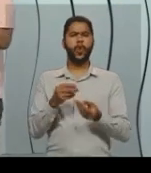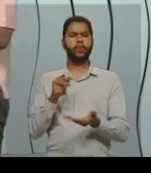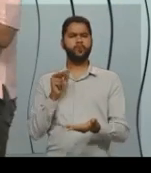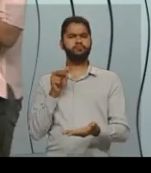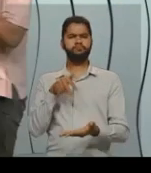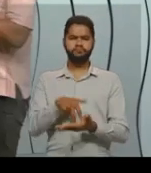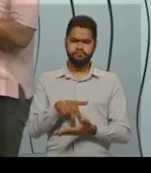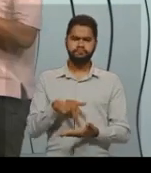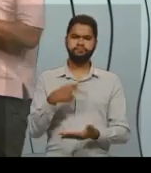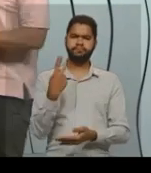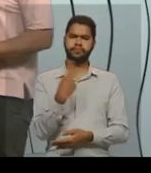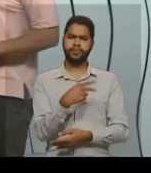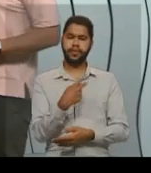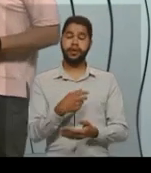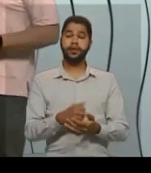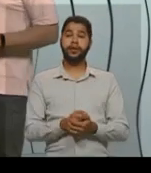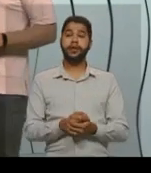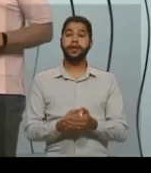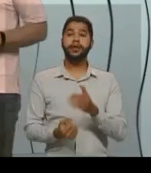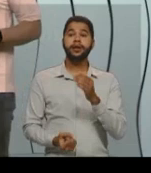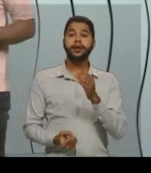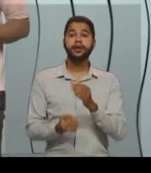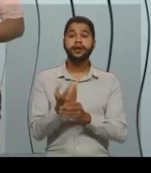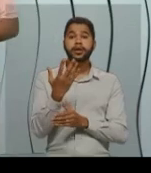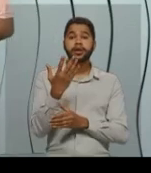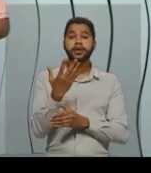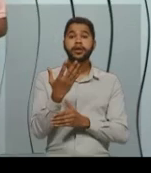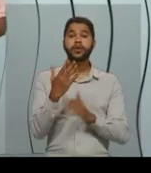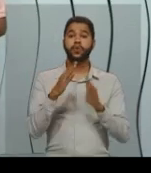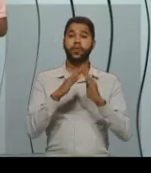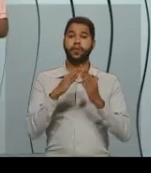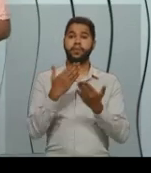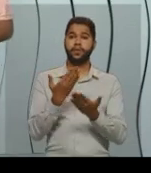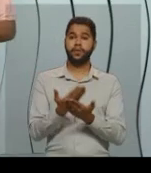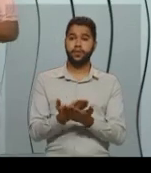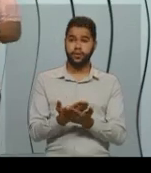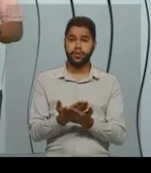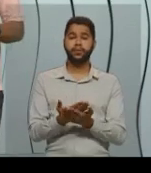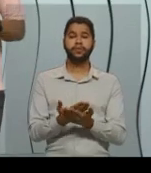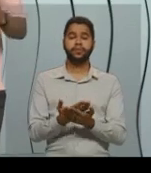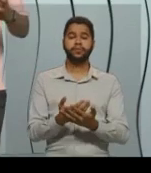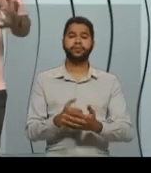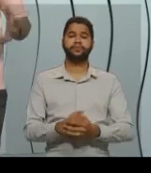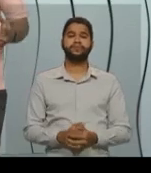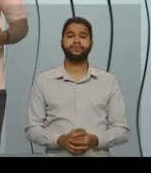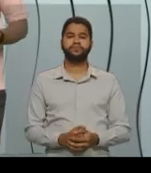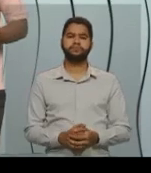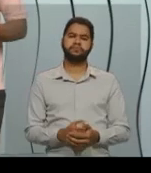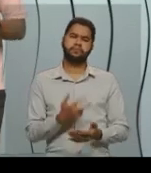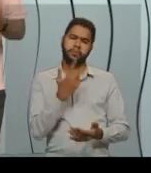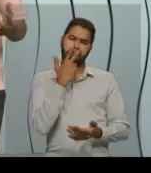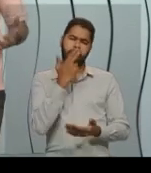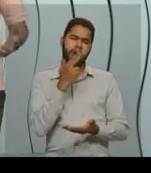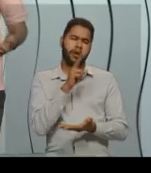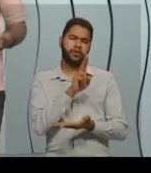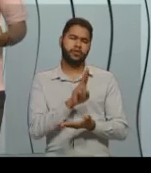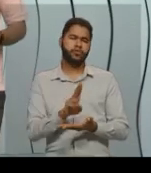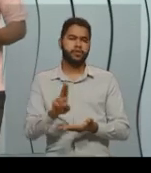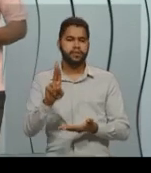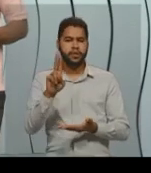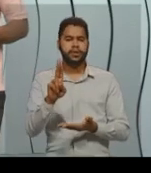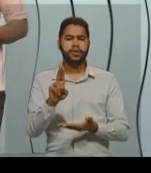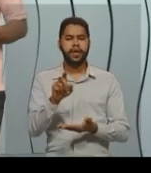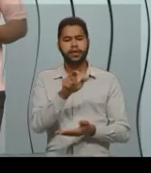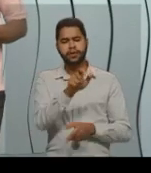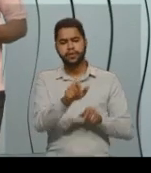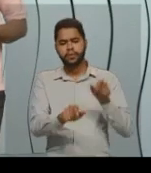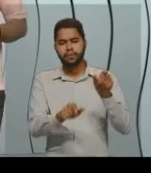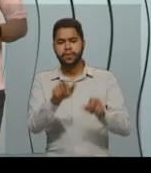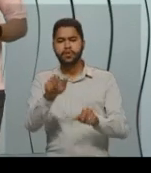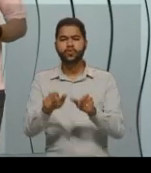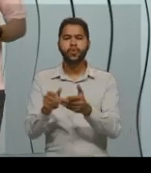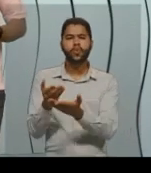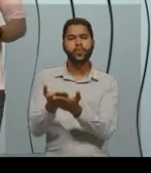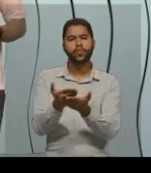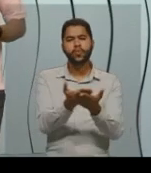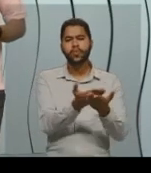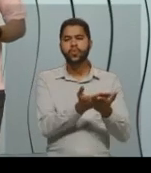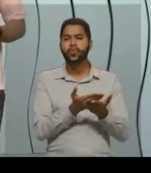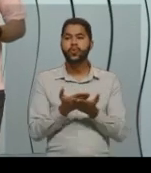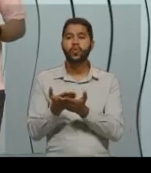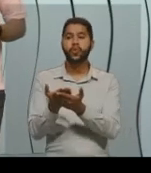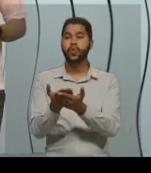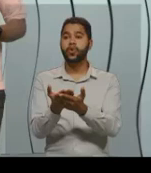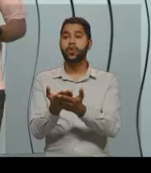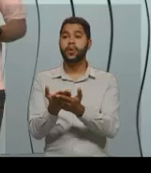também. Ele funda uma academia chamada Liceu, ele funda uma universidade, um lugar para estudar chamado Liceu, e ele